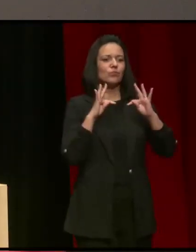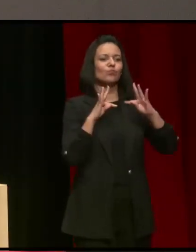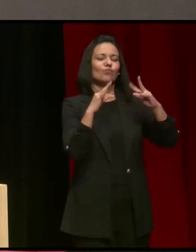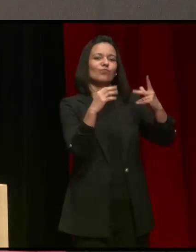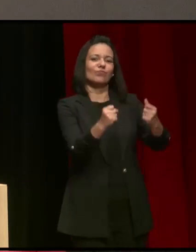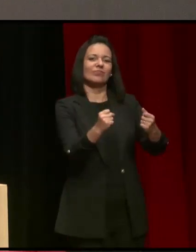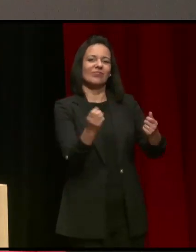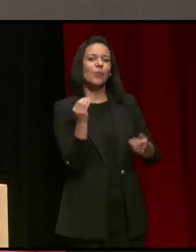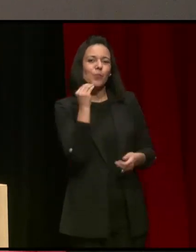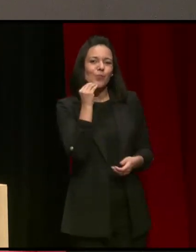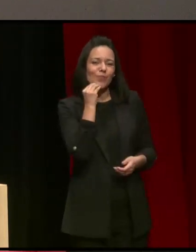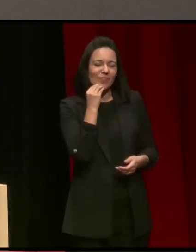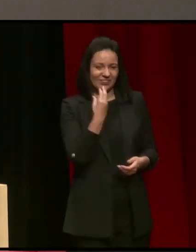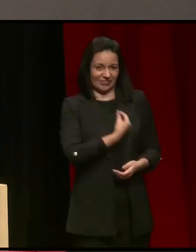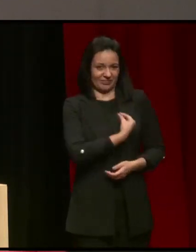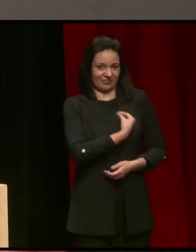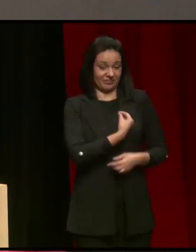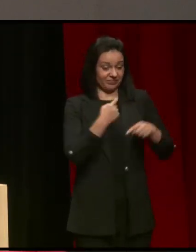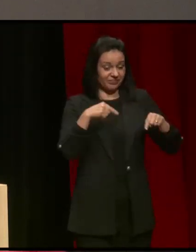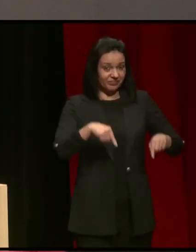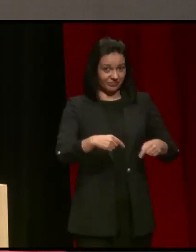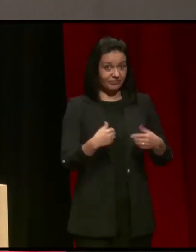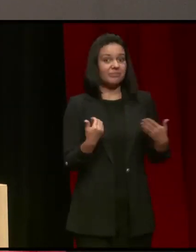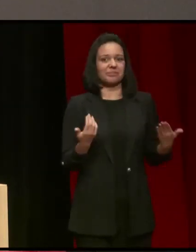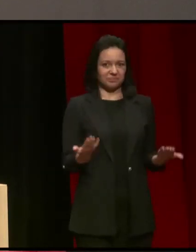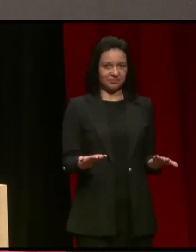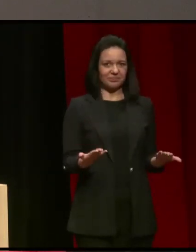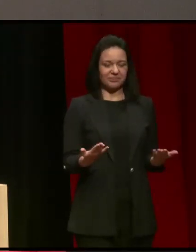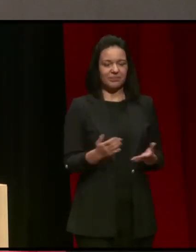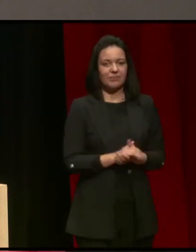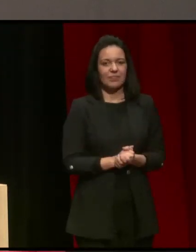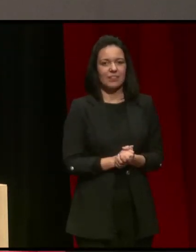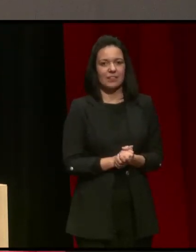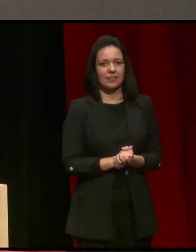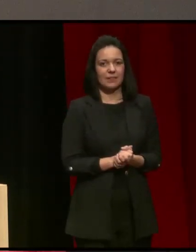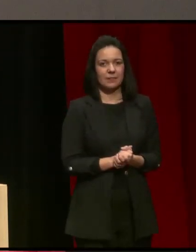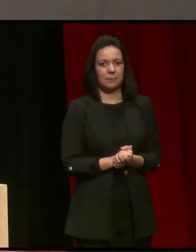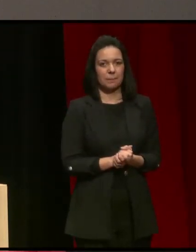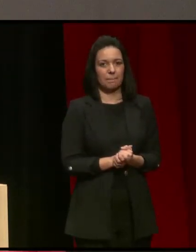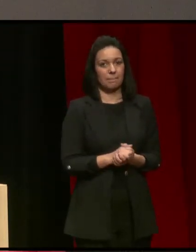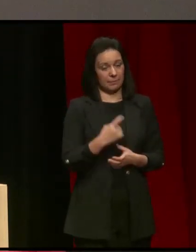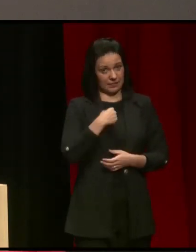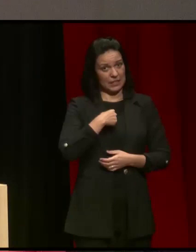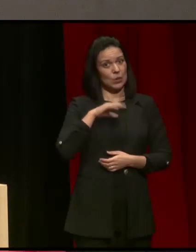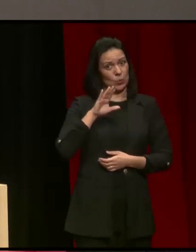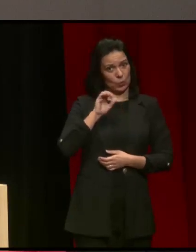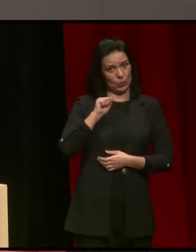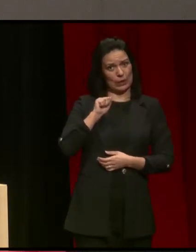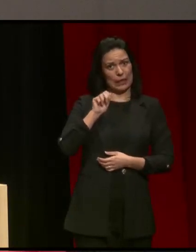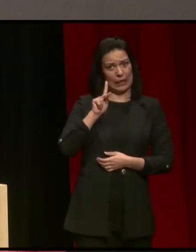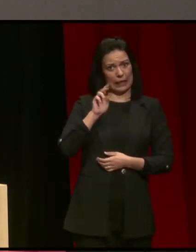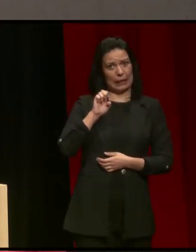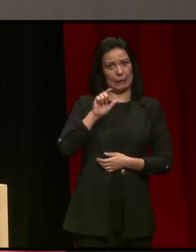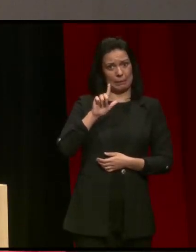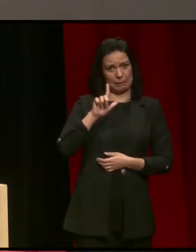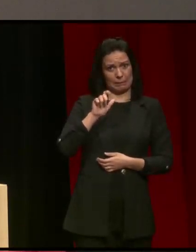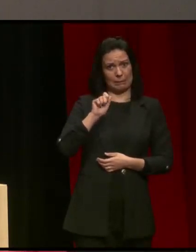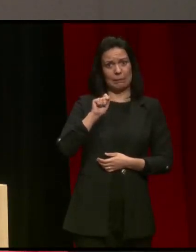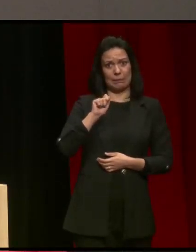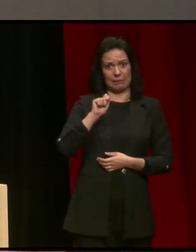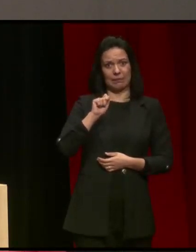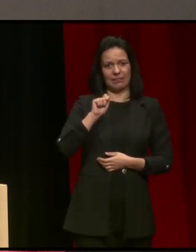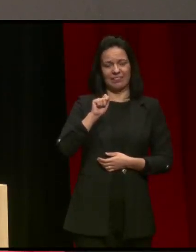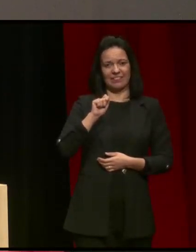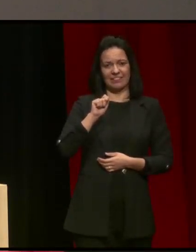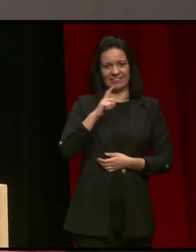pela oportunidade. Bom, eu continuo sendo capelão, pastor Vinícius, pelo amor de Deus. Continua? Não, então